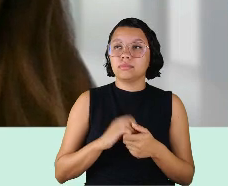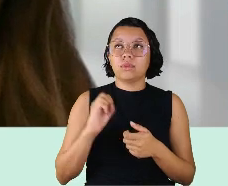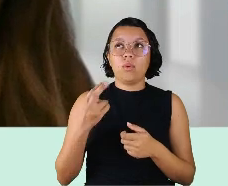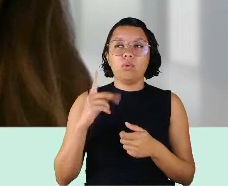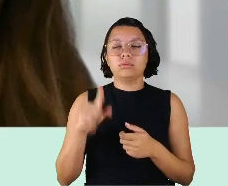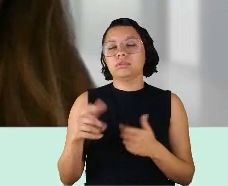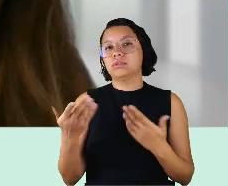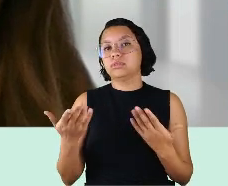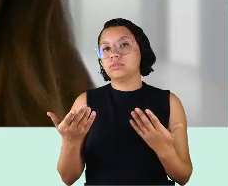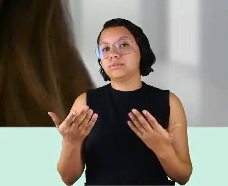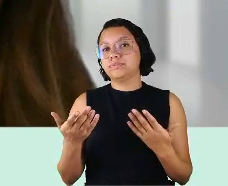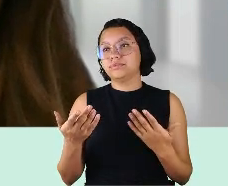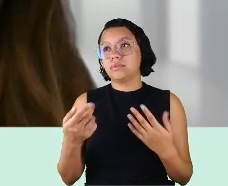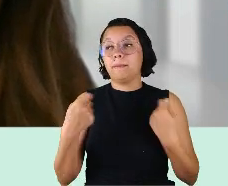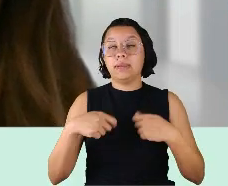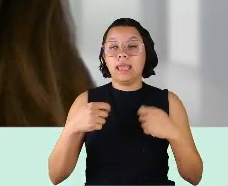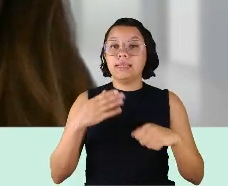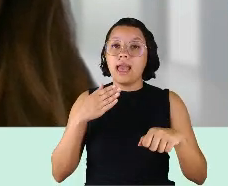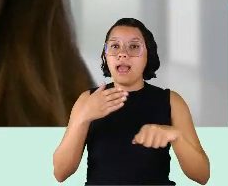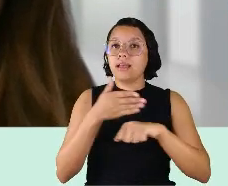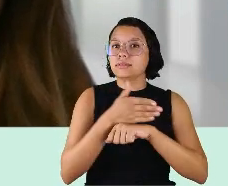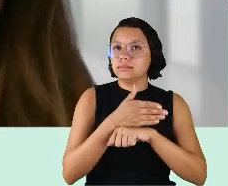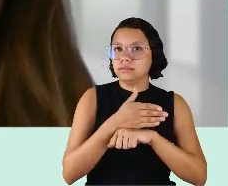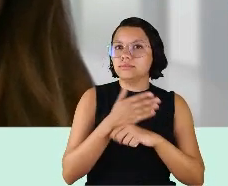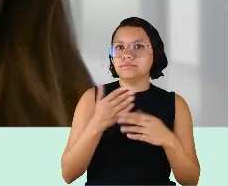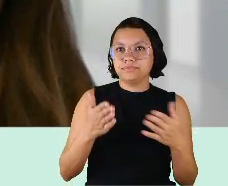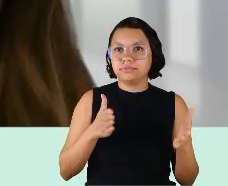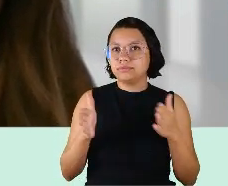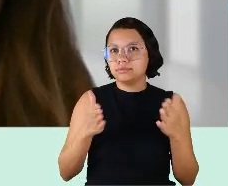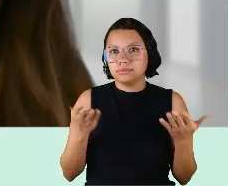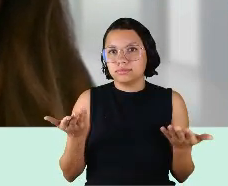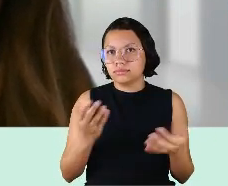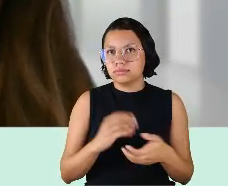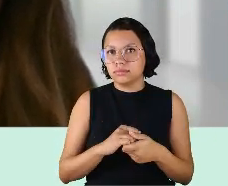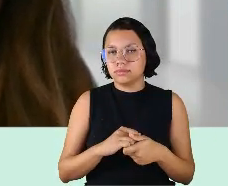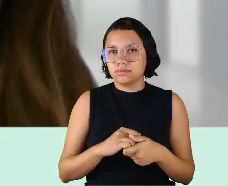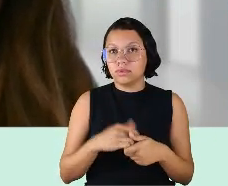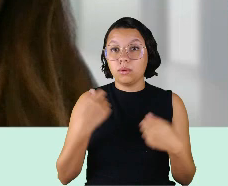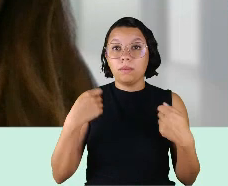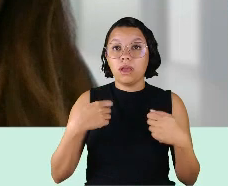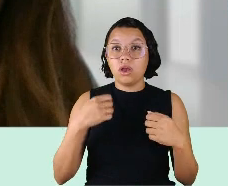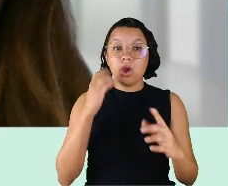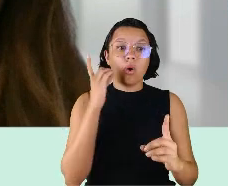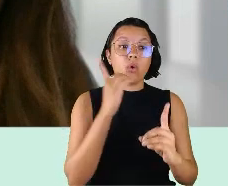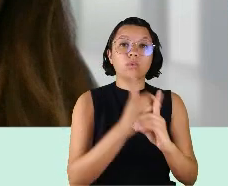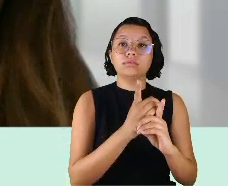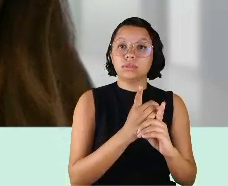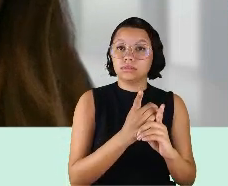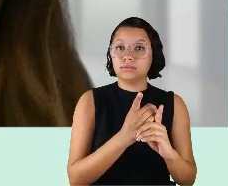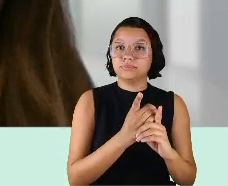Ou seja, ele tem que estar acessível, certo? Eu tenho que achá-lo.